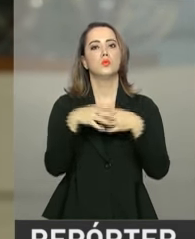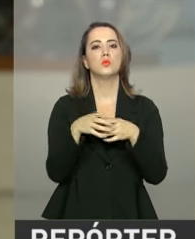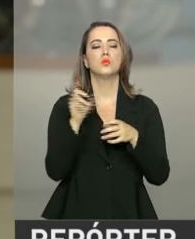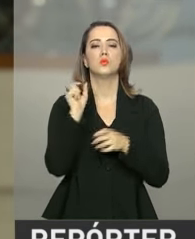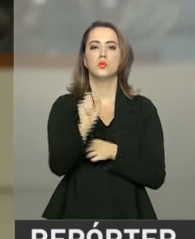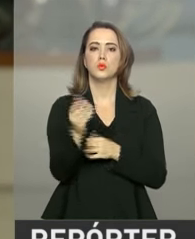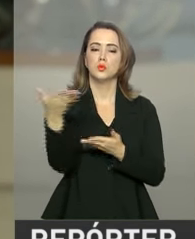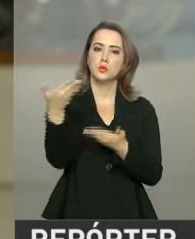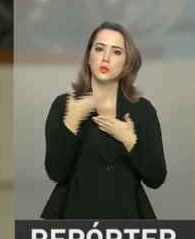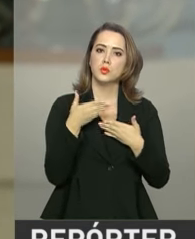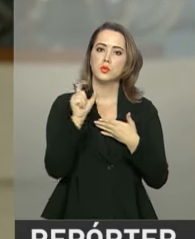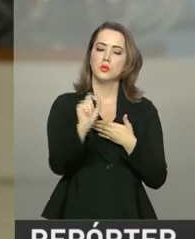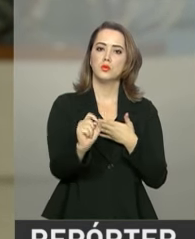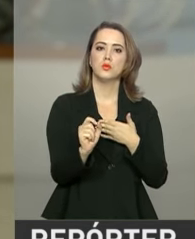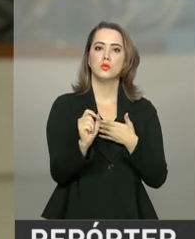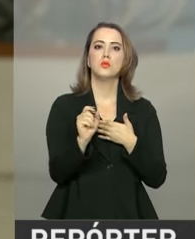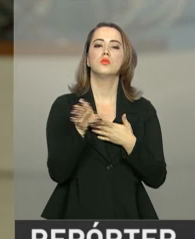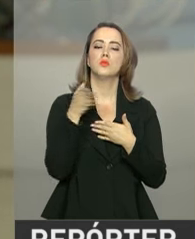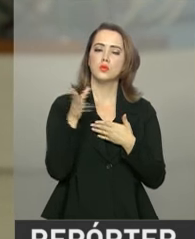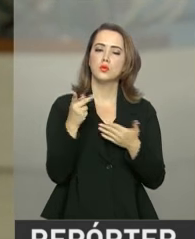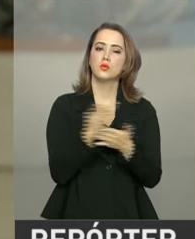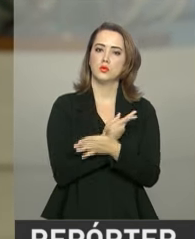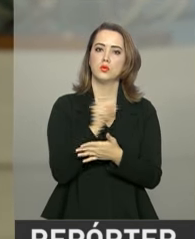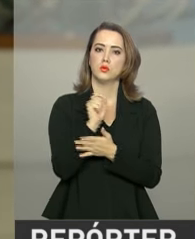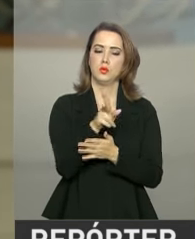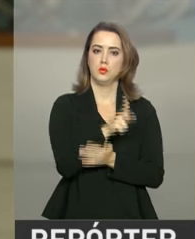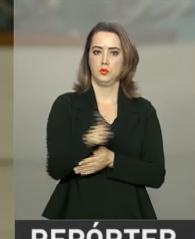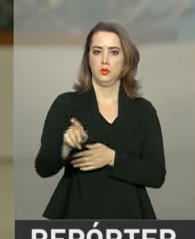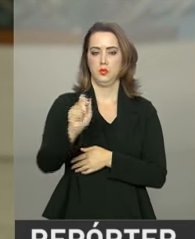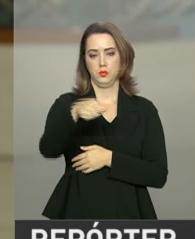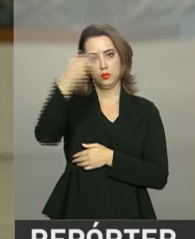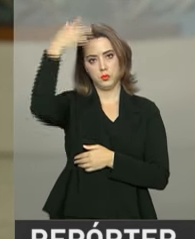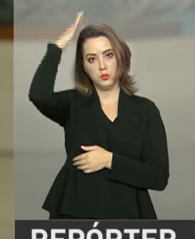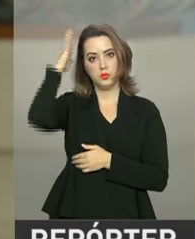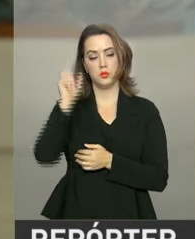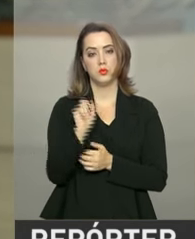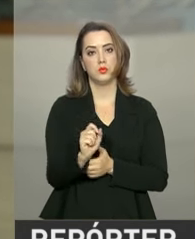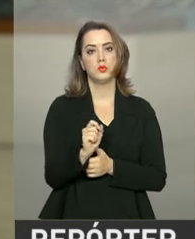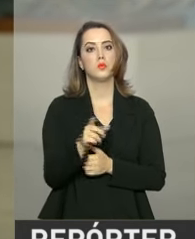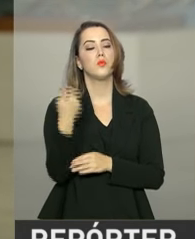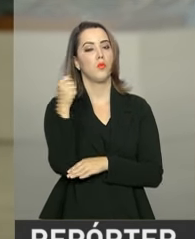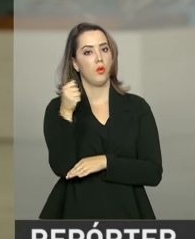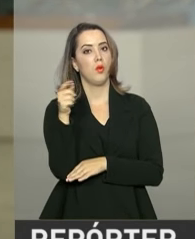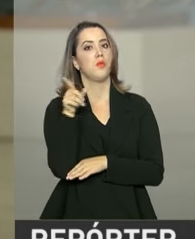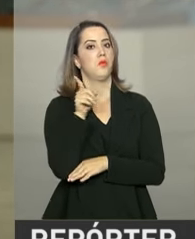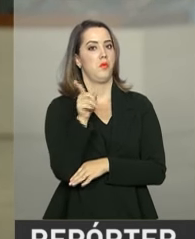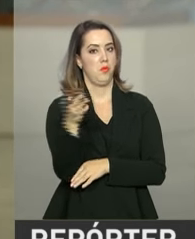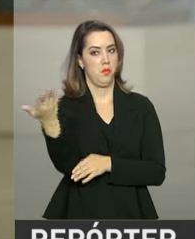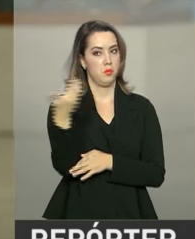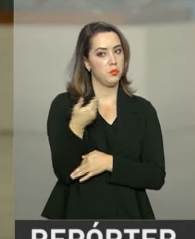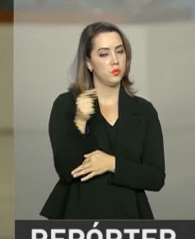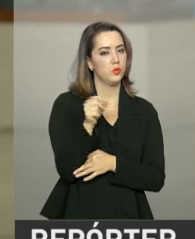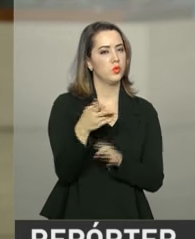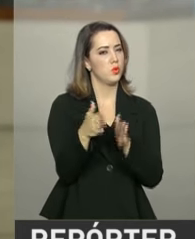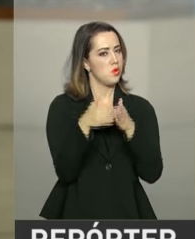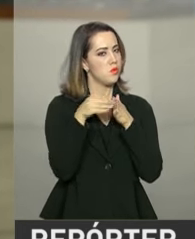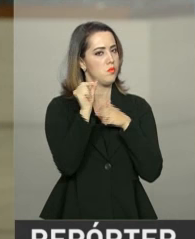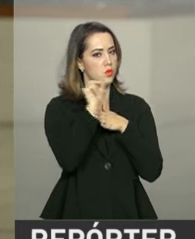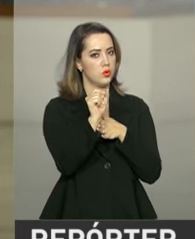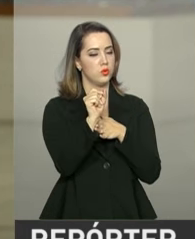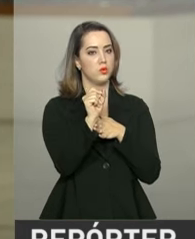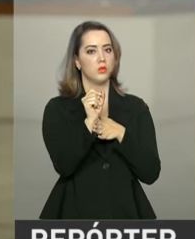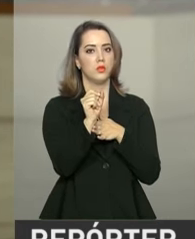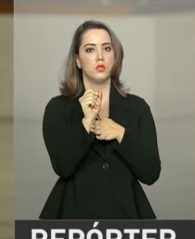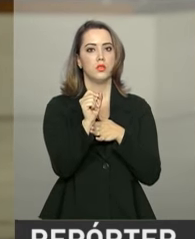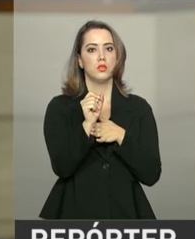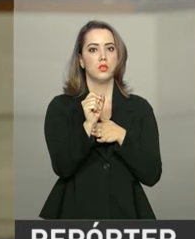uma demanda que foi atendida pelo presidente Michel Temer. A bancada gaúcha trouxe a reivindicação de que